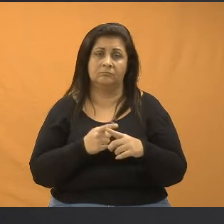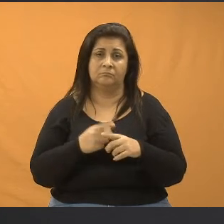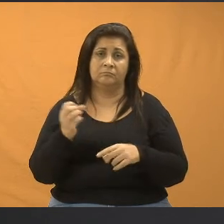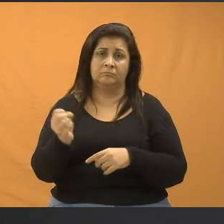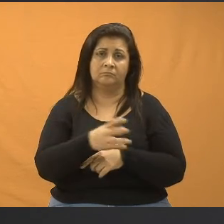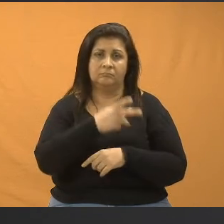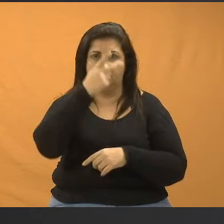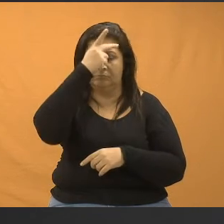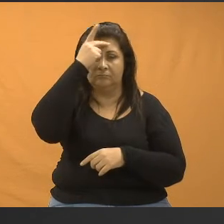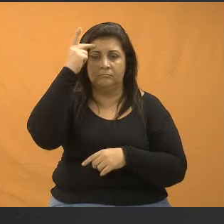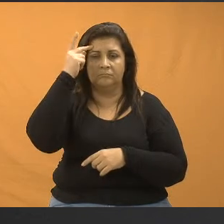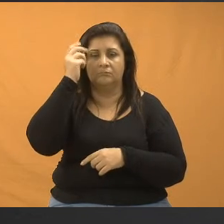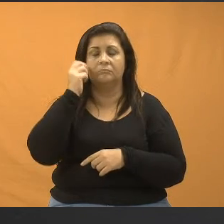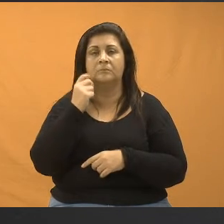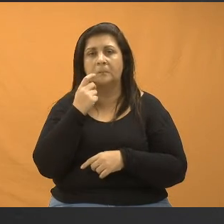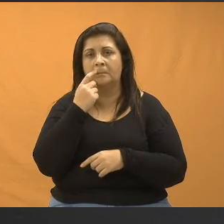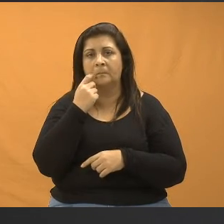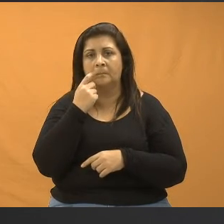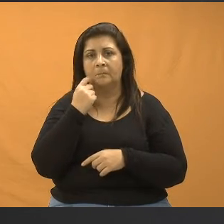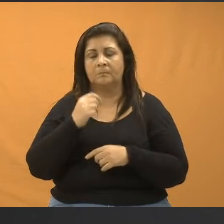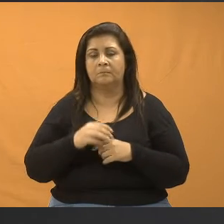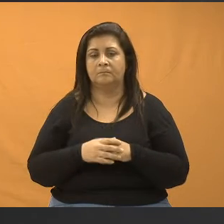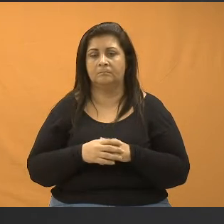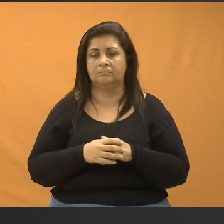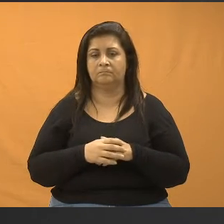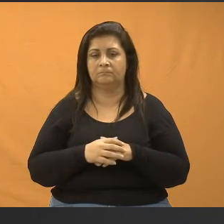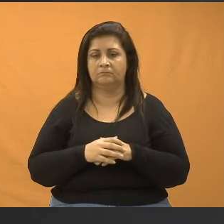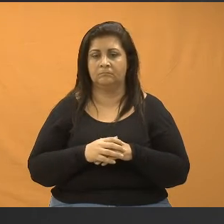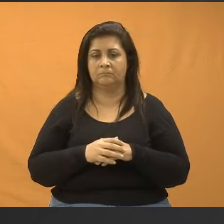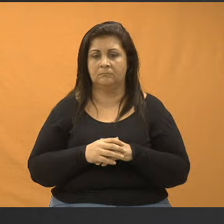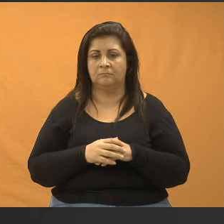vão assumir, não é como foi antigamente, tá?